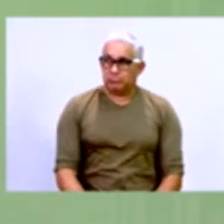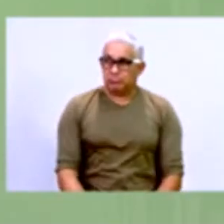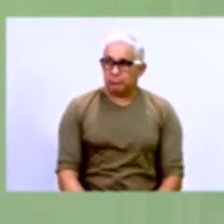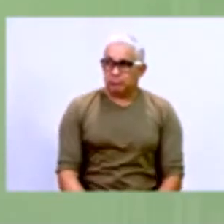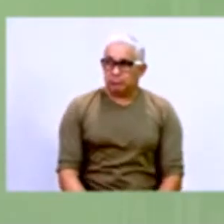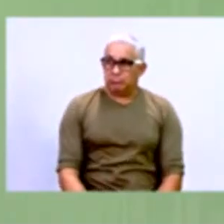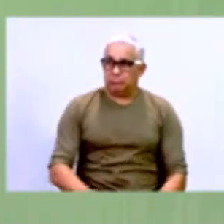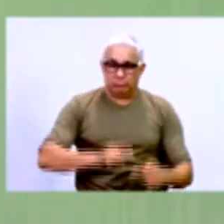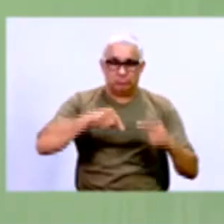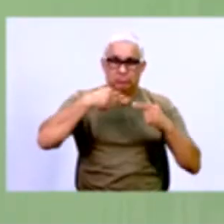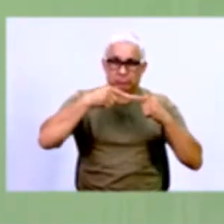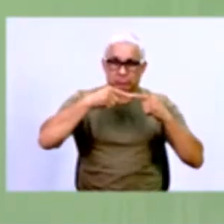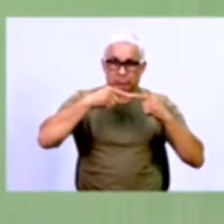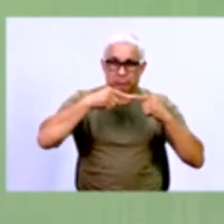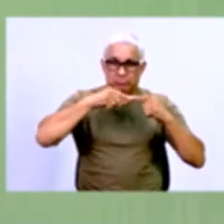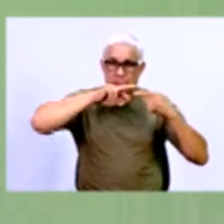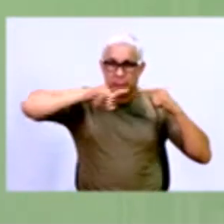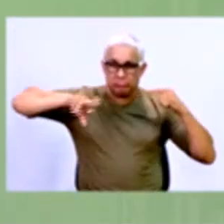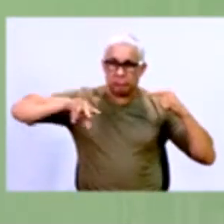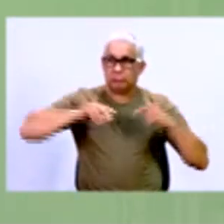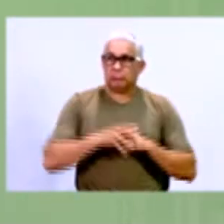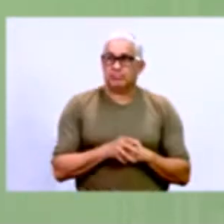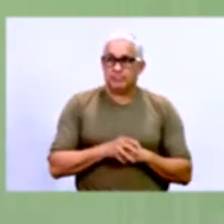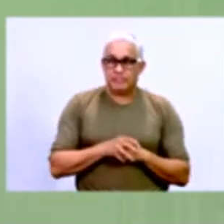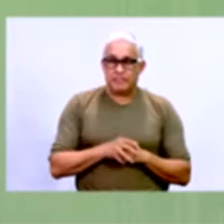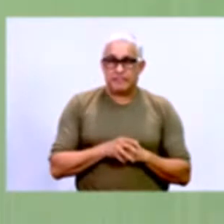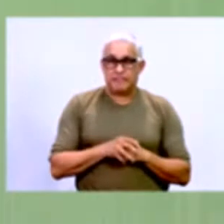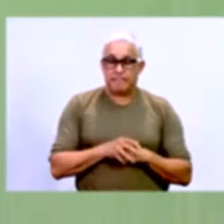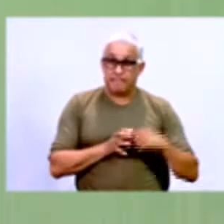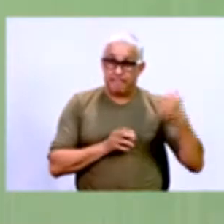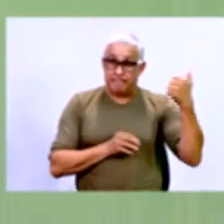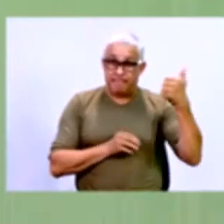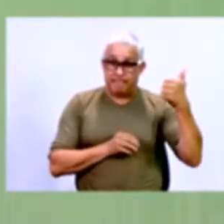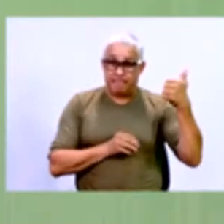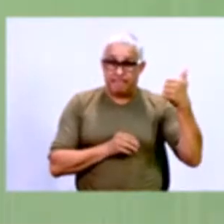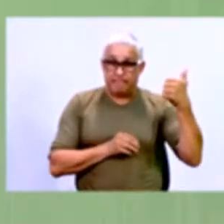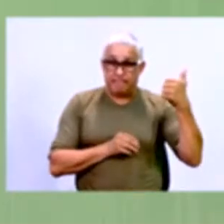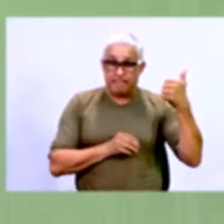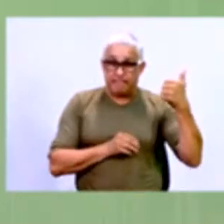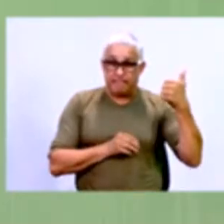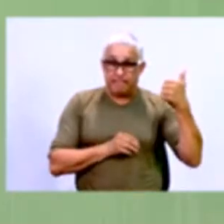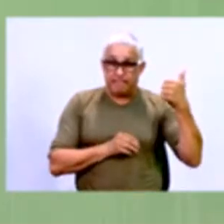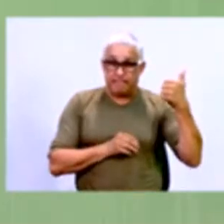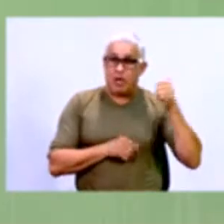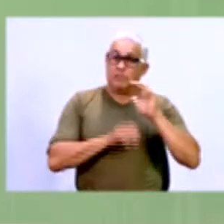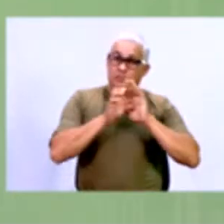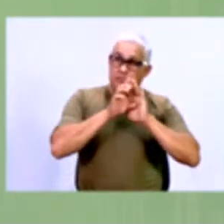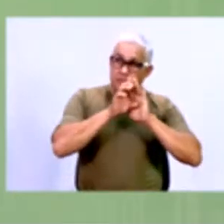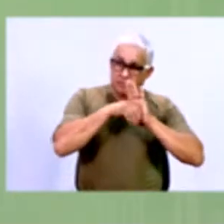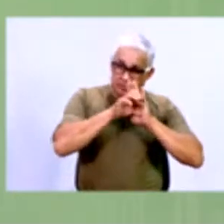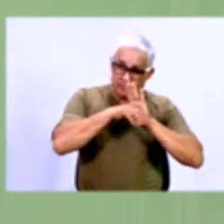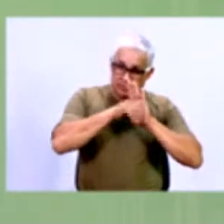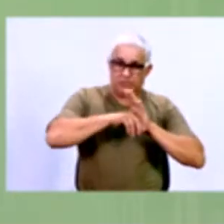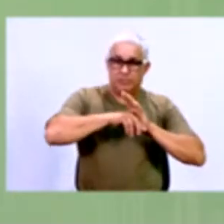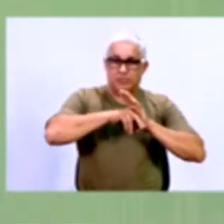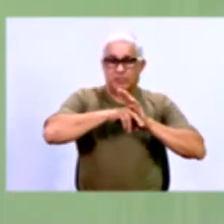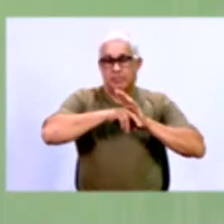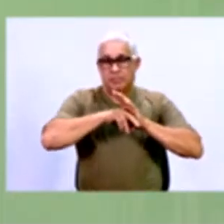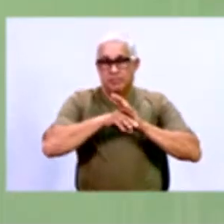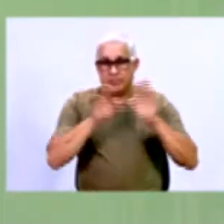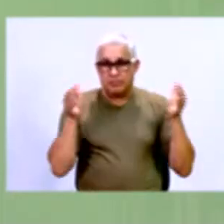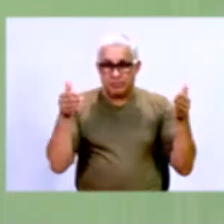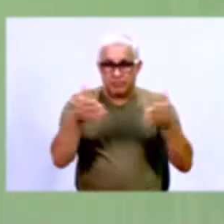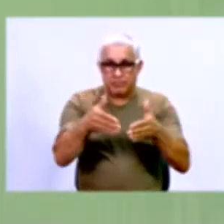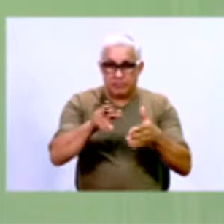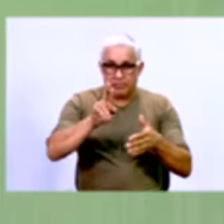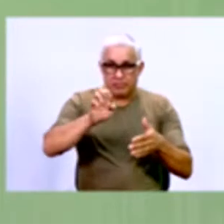Então, os objetivos da nossa teleaula são: primeiro, definir conceitos relacionados ao